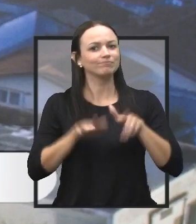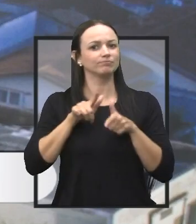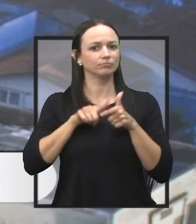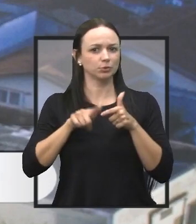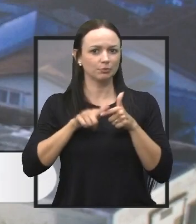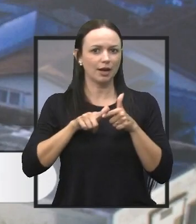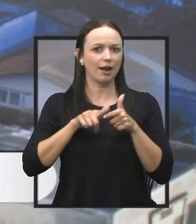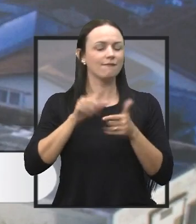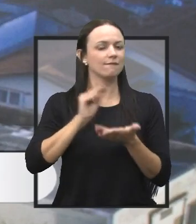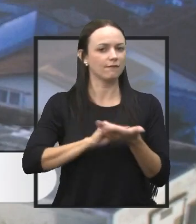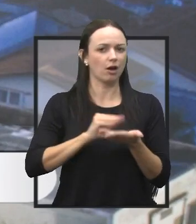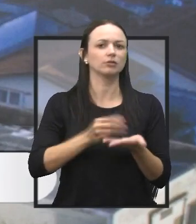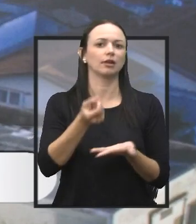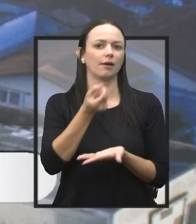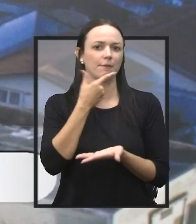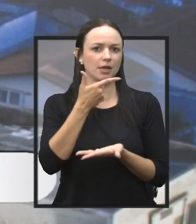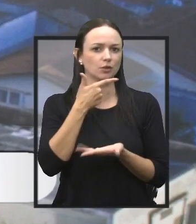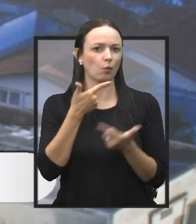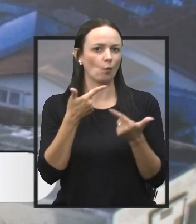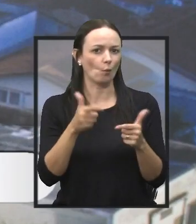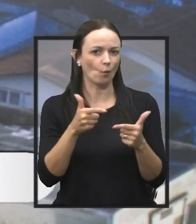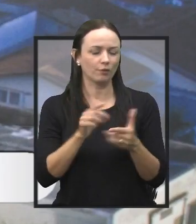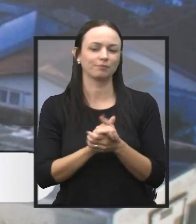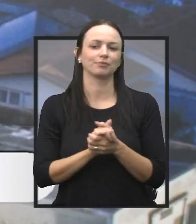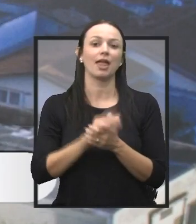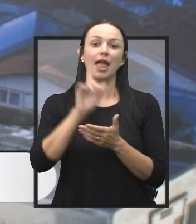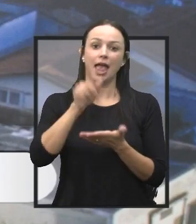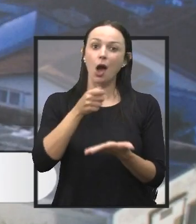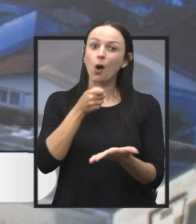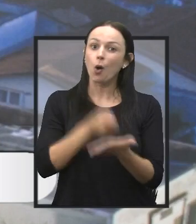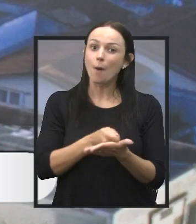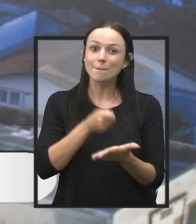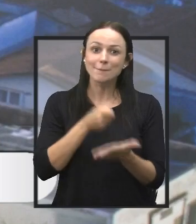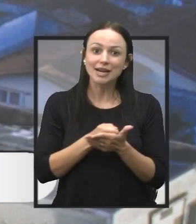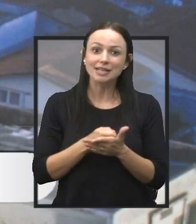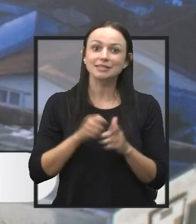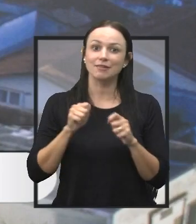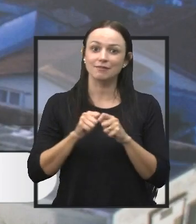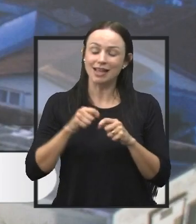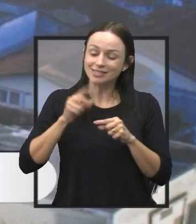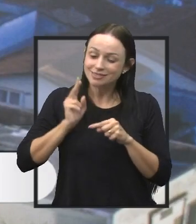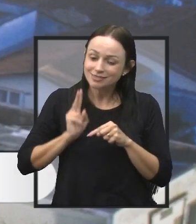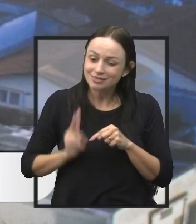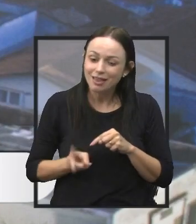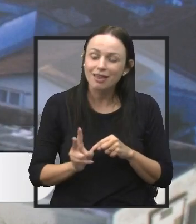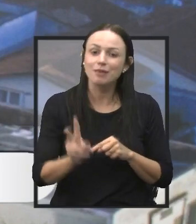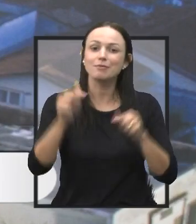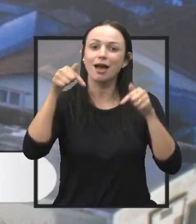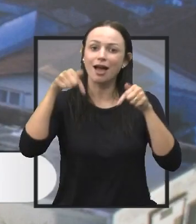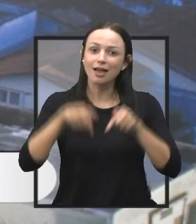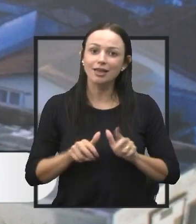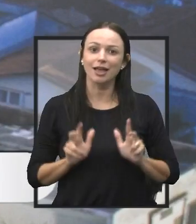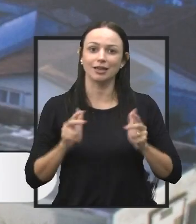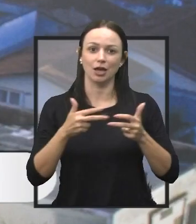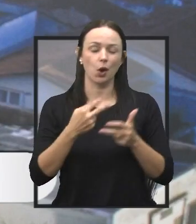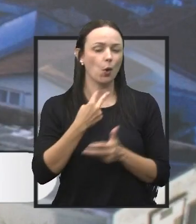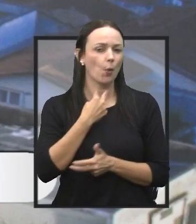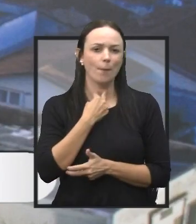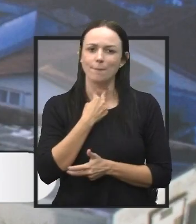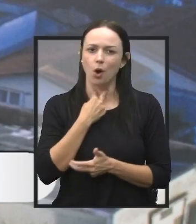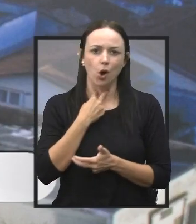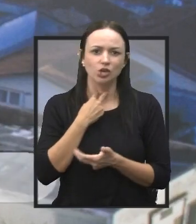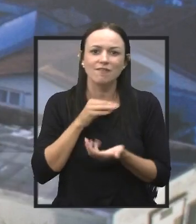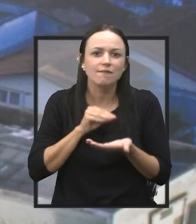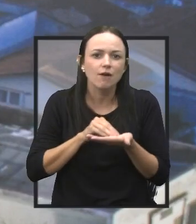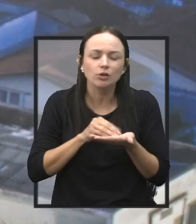sem medicamento. Então essa é uma cobrança que a gente faz constante aqui na Câmara, porque não dá para faltar